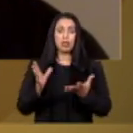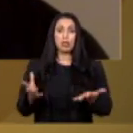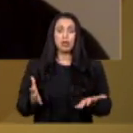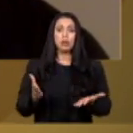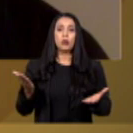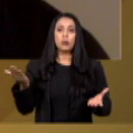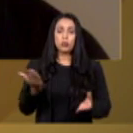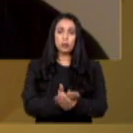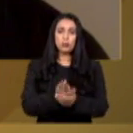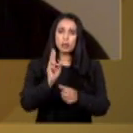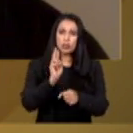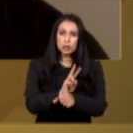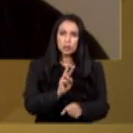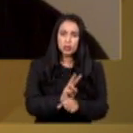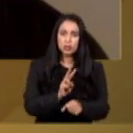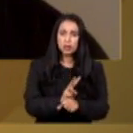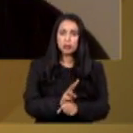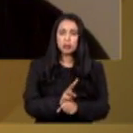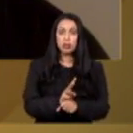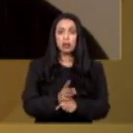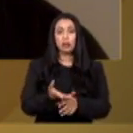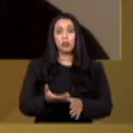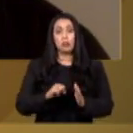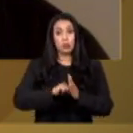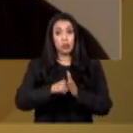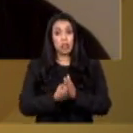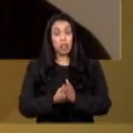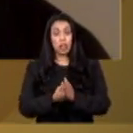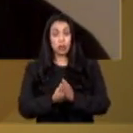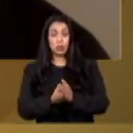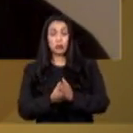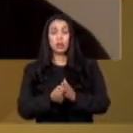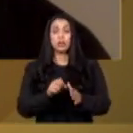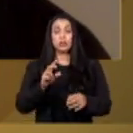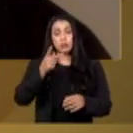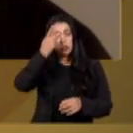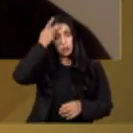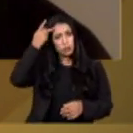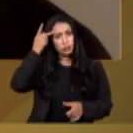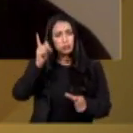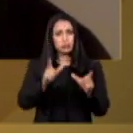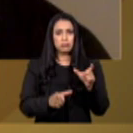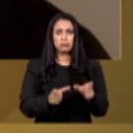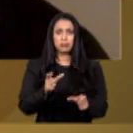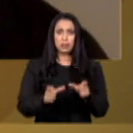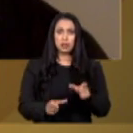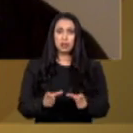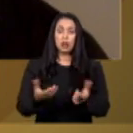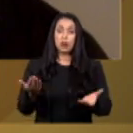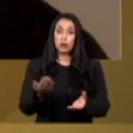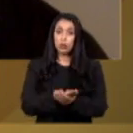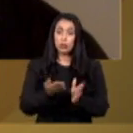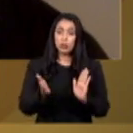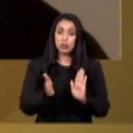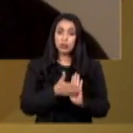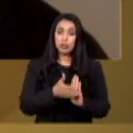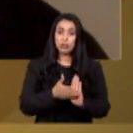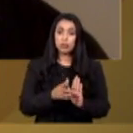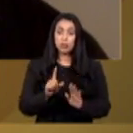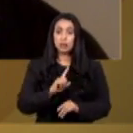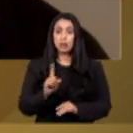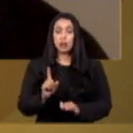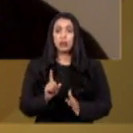acontecer uma poderes para determinar o bloqueio de bens particulares mas porque a beatriz caso concreto não se